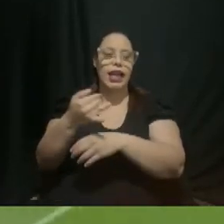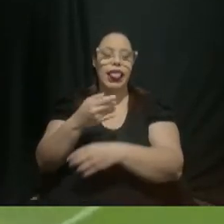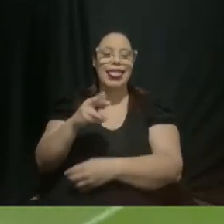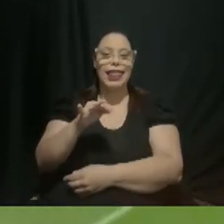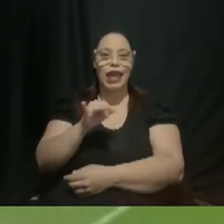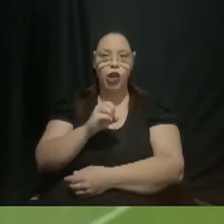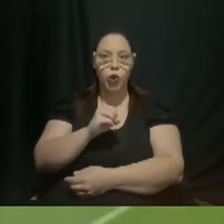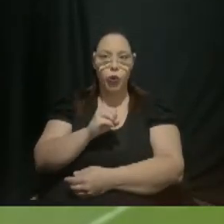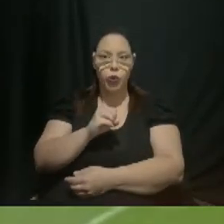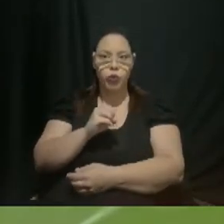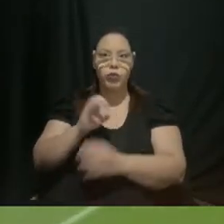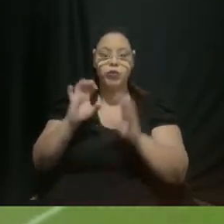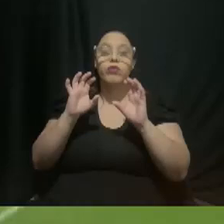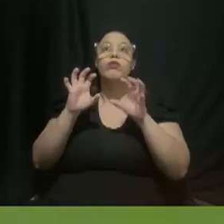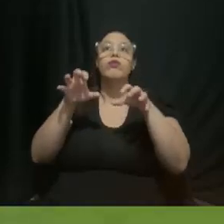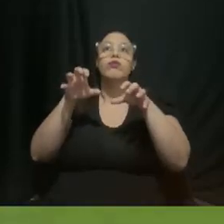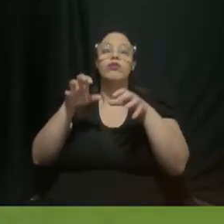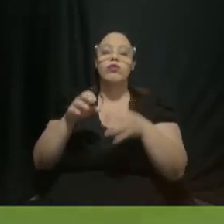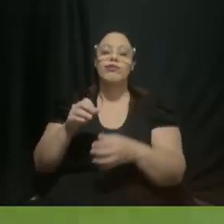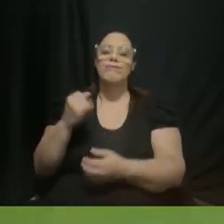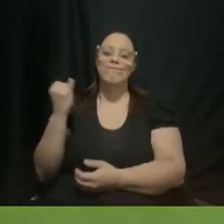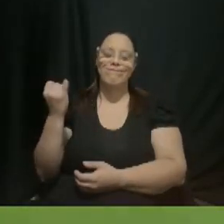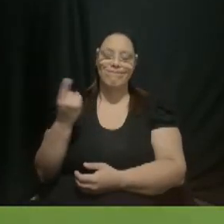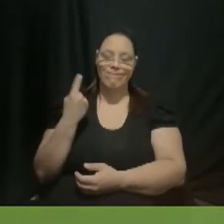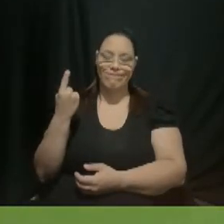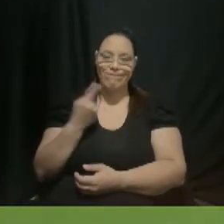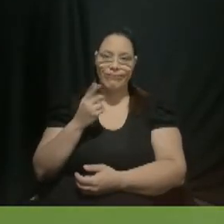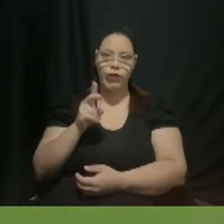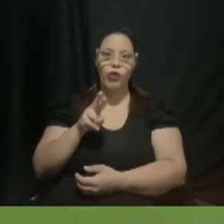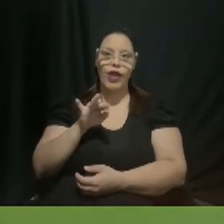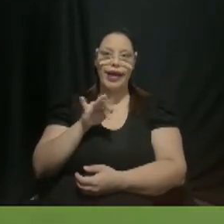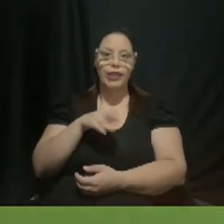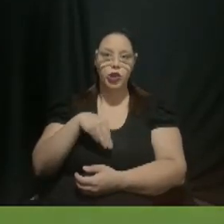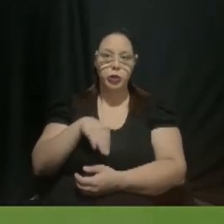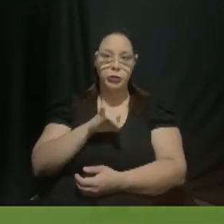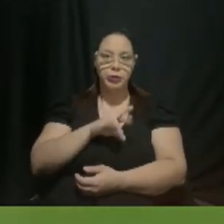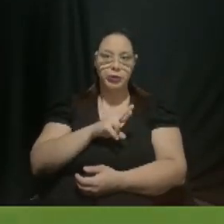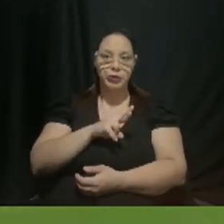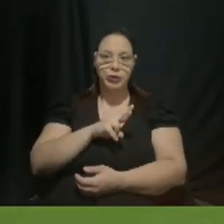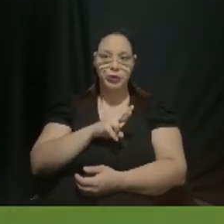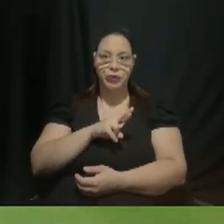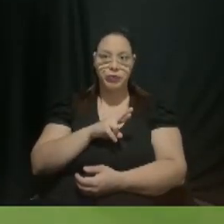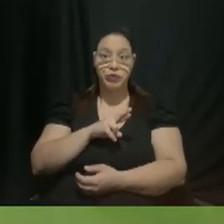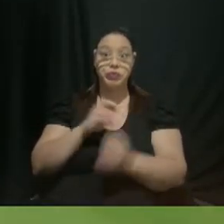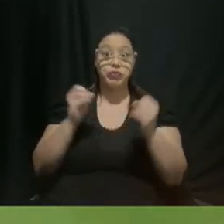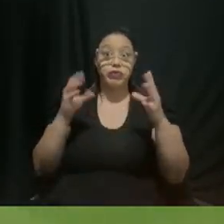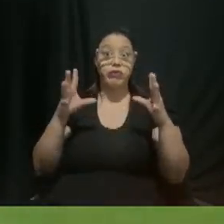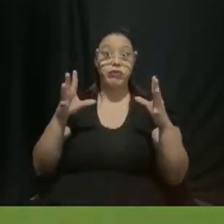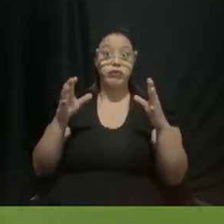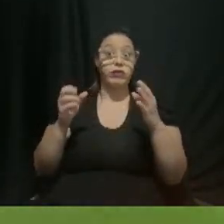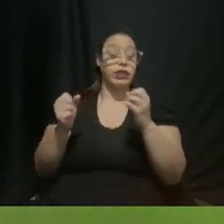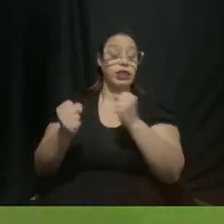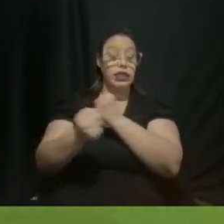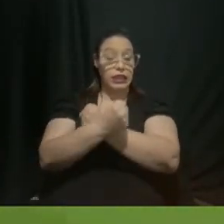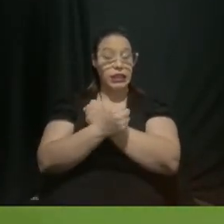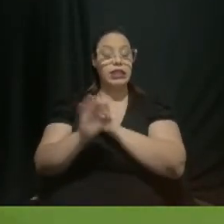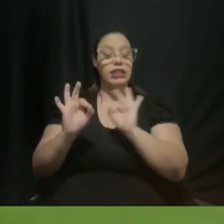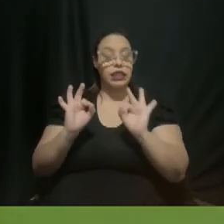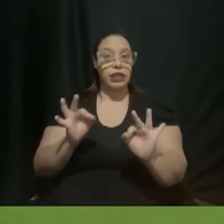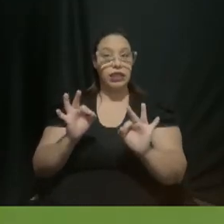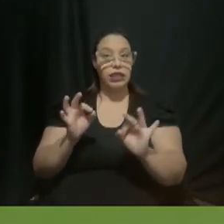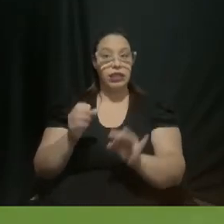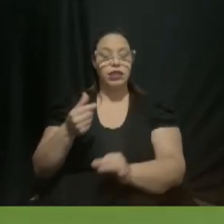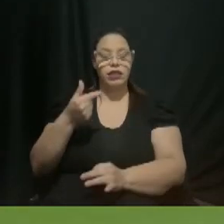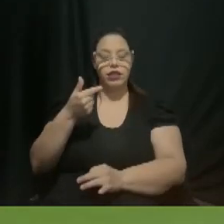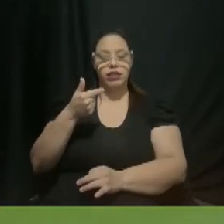Ailon sozinho, e Vladimir fez este milagre, defesaça. Até que aos 25